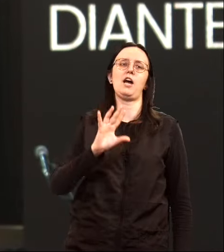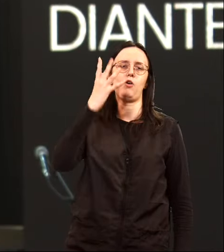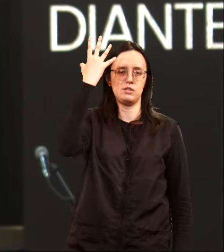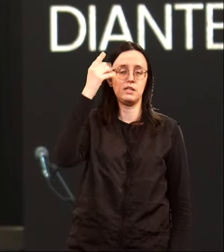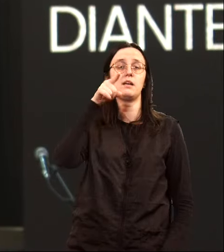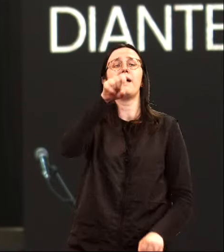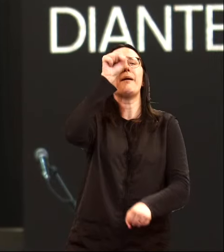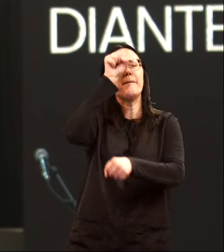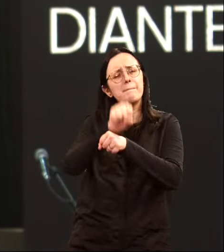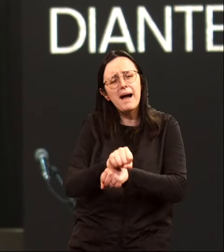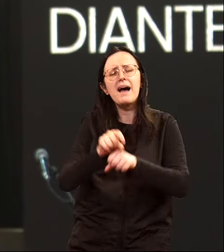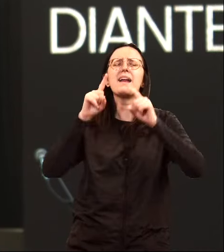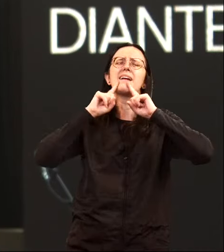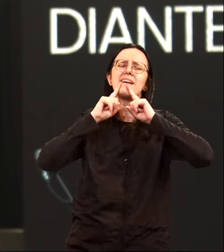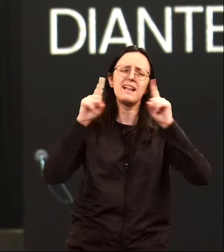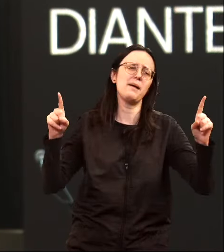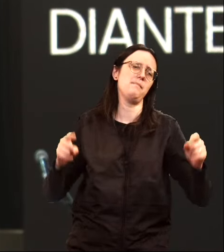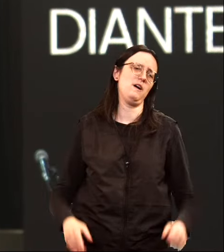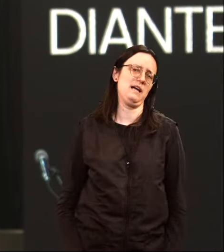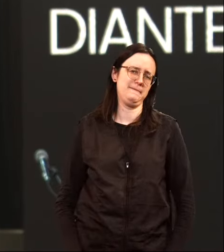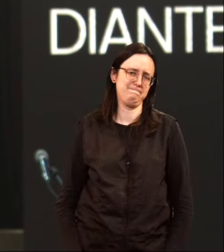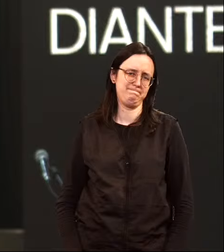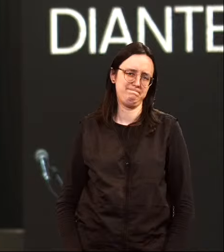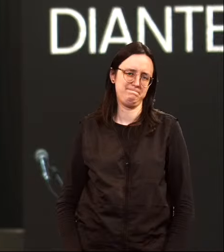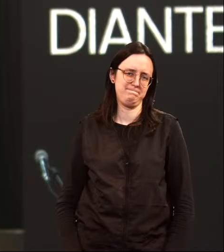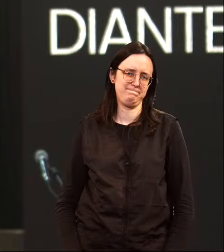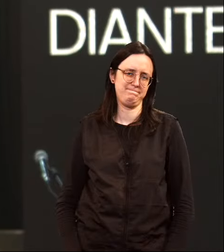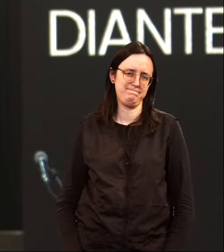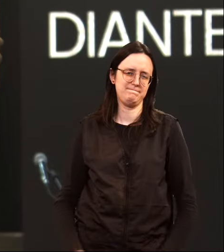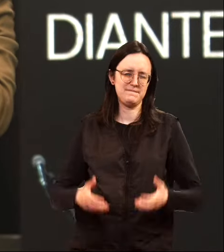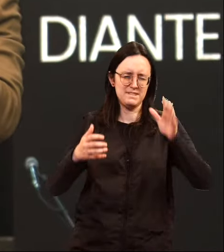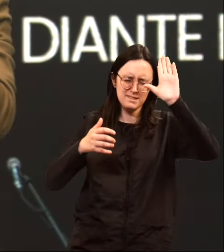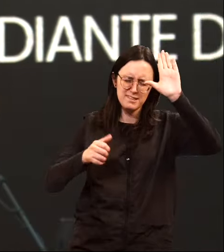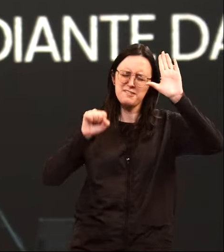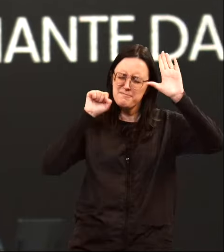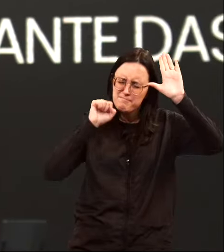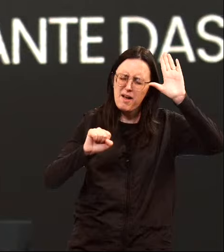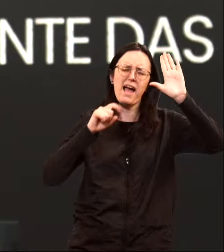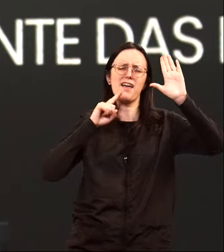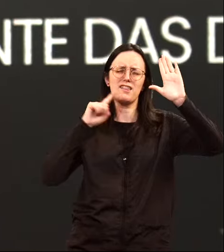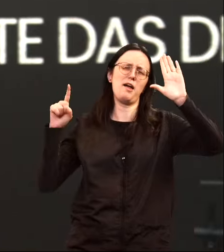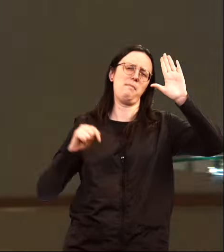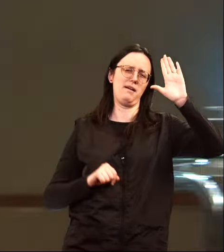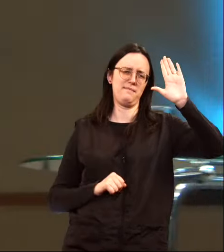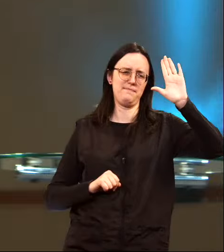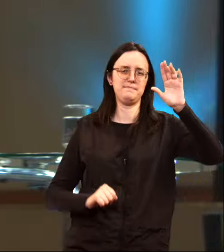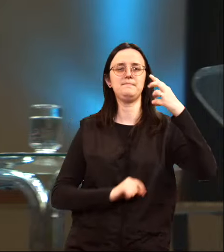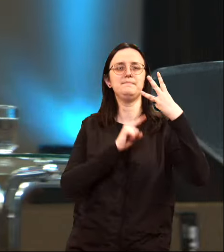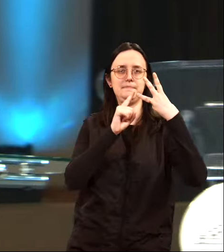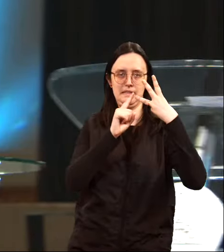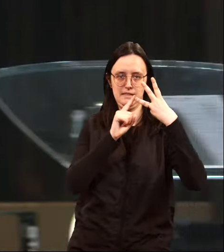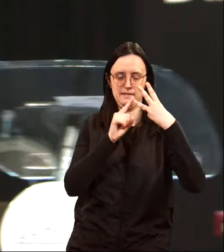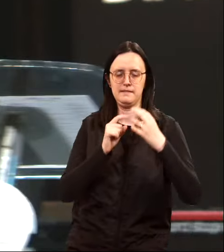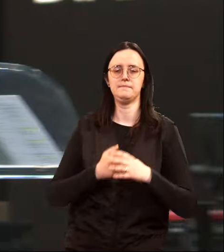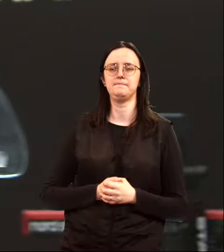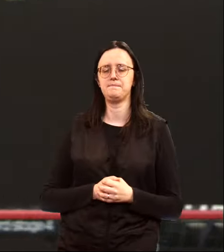Pare de reclamar. Quem quer fazer isso? Terceira lição.